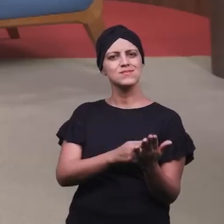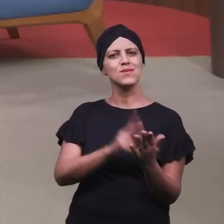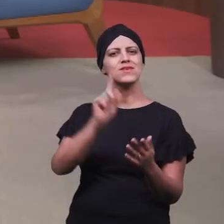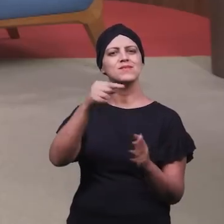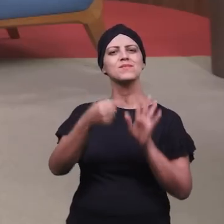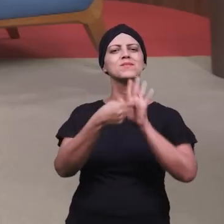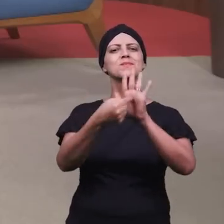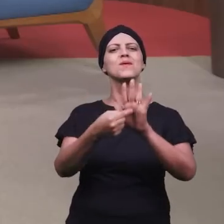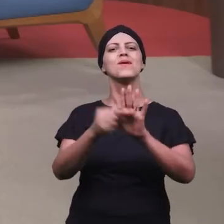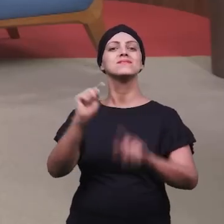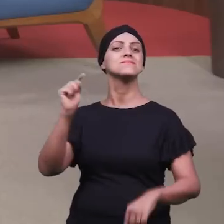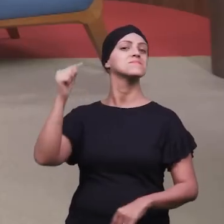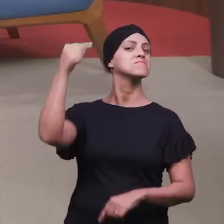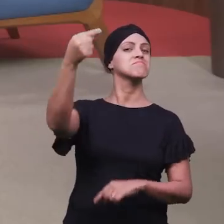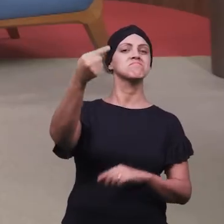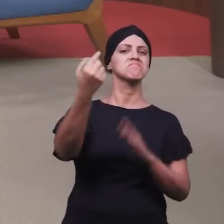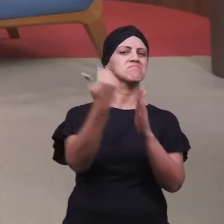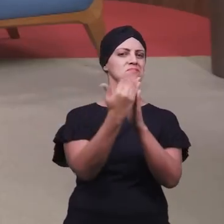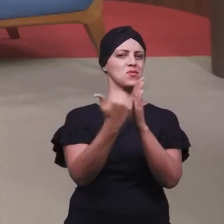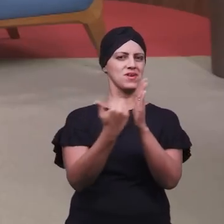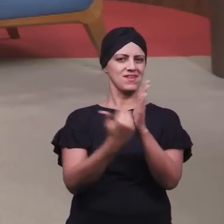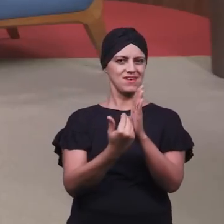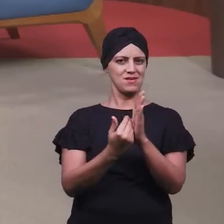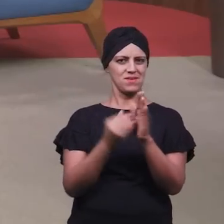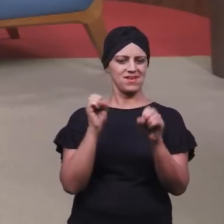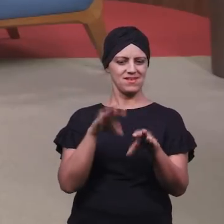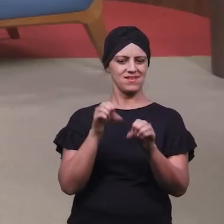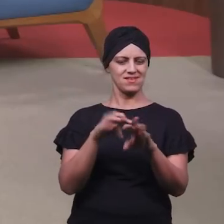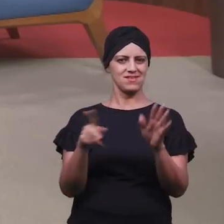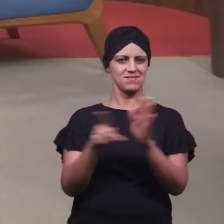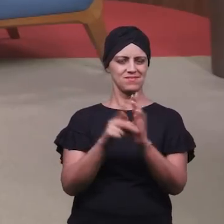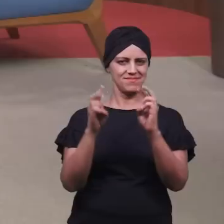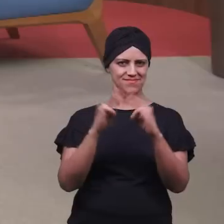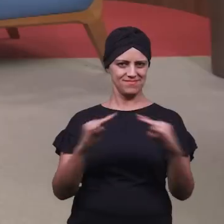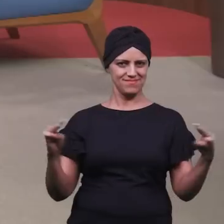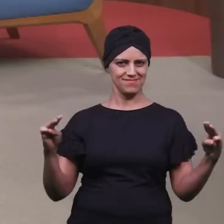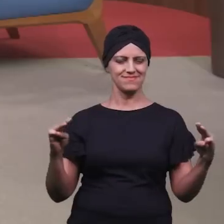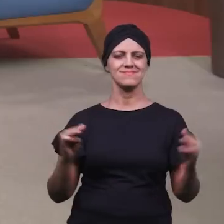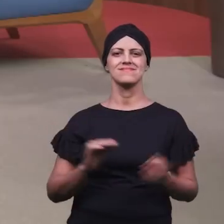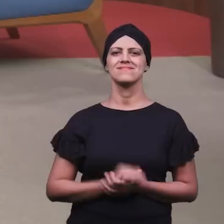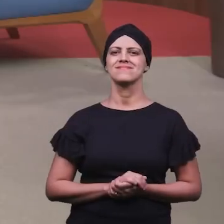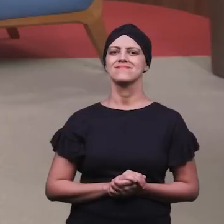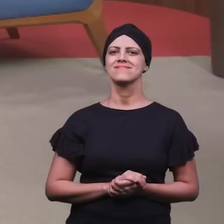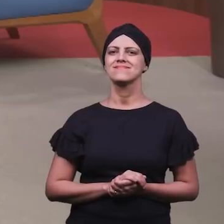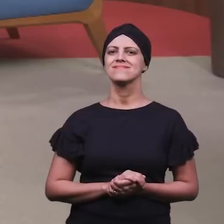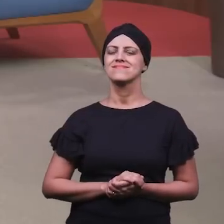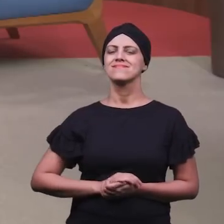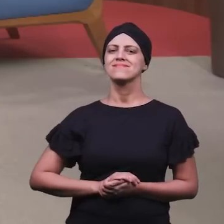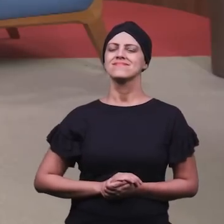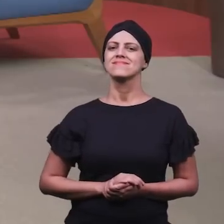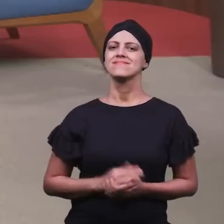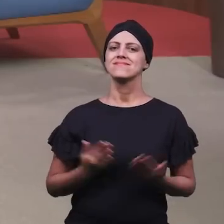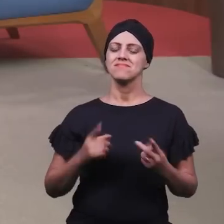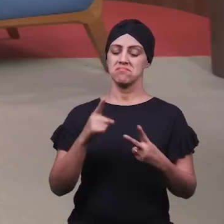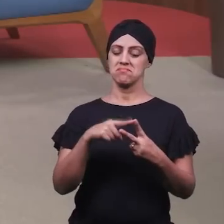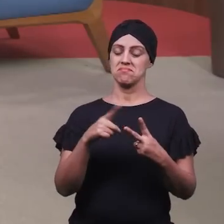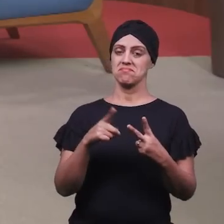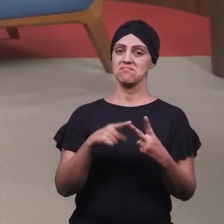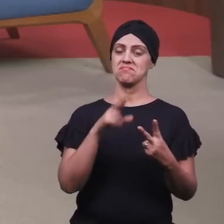a sua resposta pode estar sendo trazida na próxima edição do programa aqui no quadro Lições do Manaim. Vamos trazer